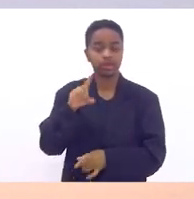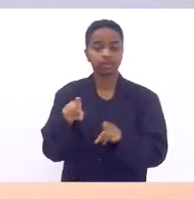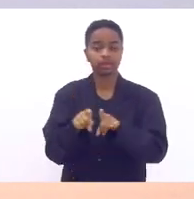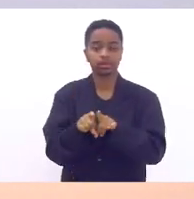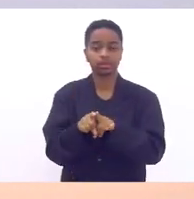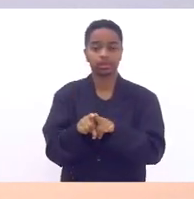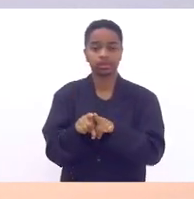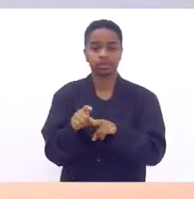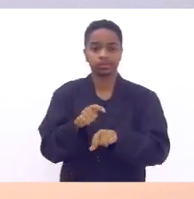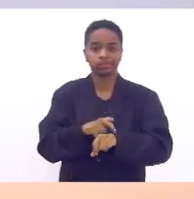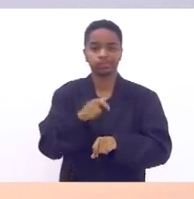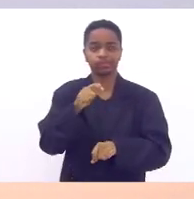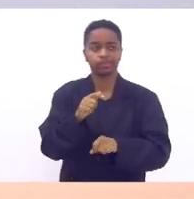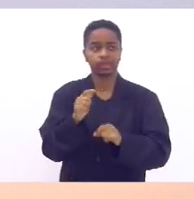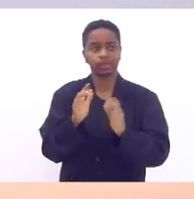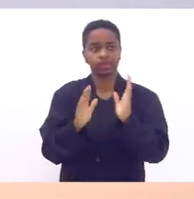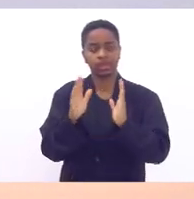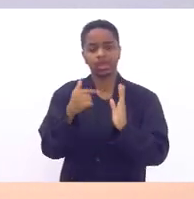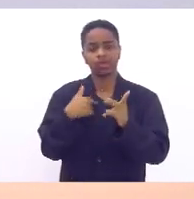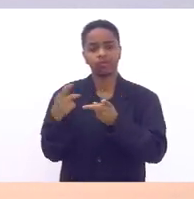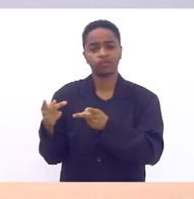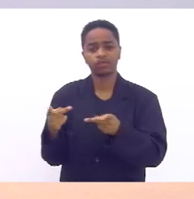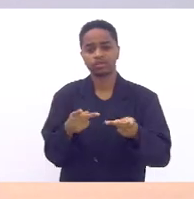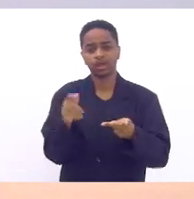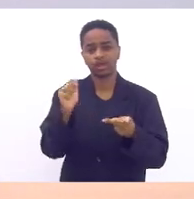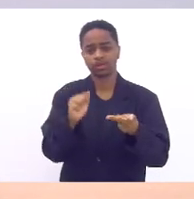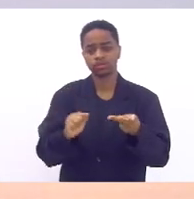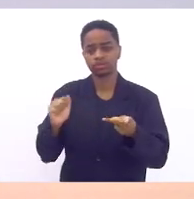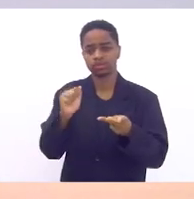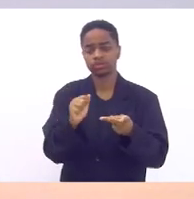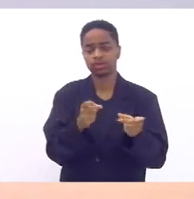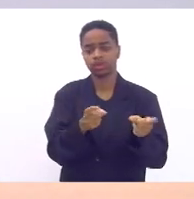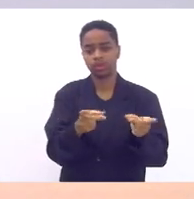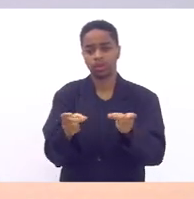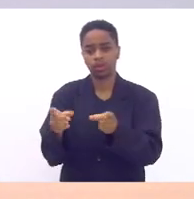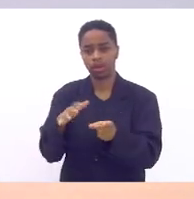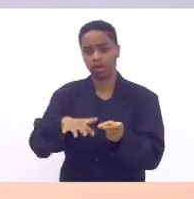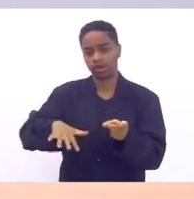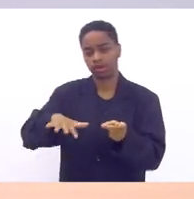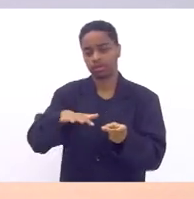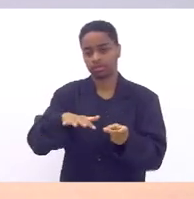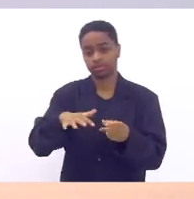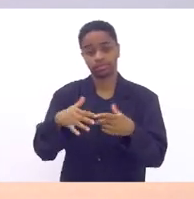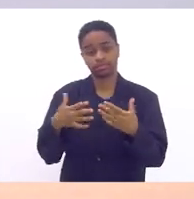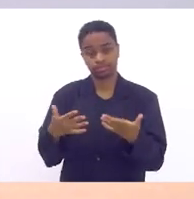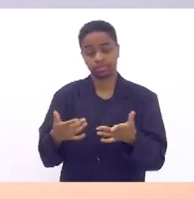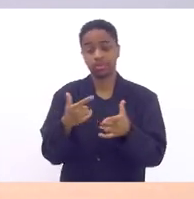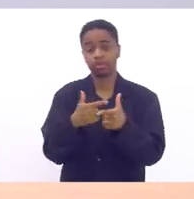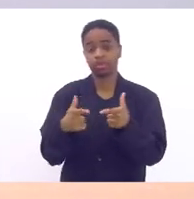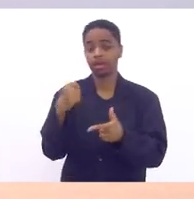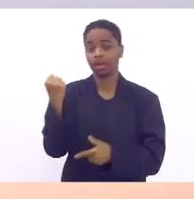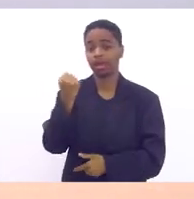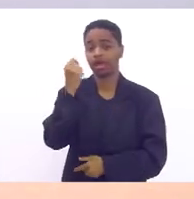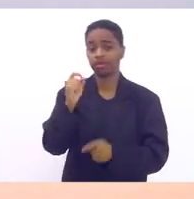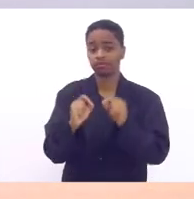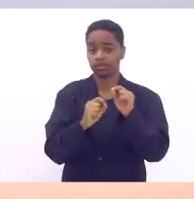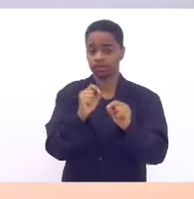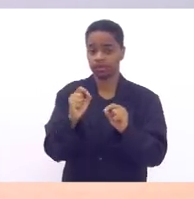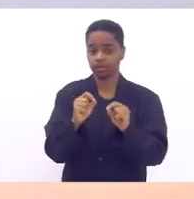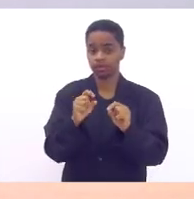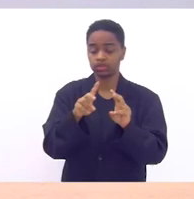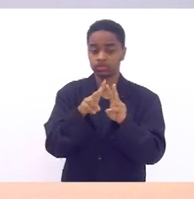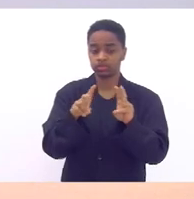fiz exatamente a associação com daquela região e um problema grave ali é a questão do